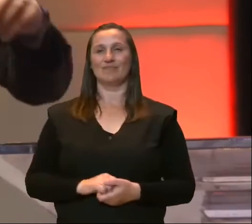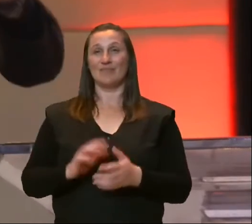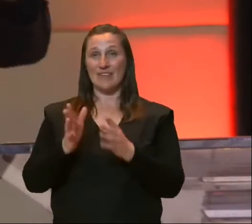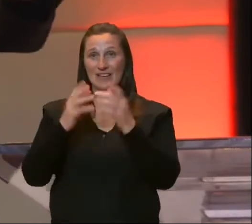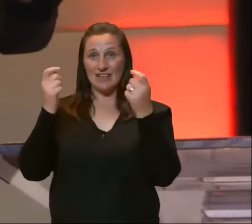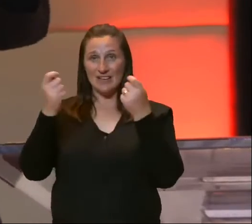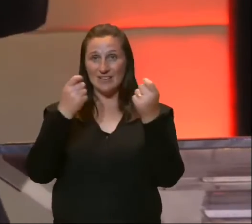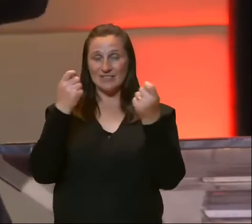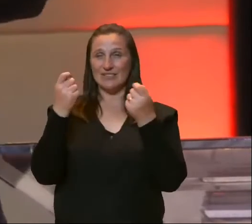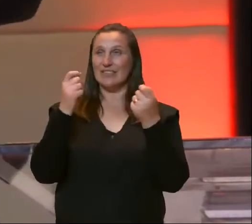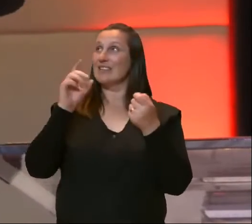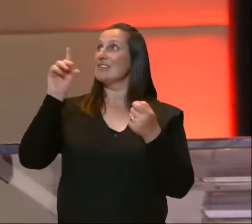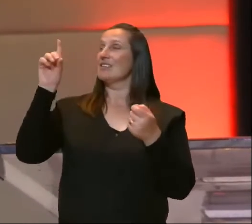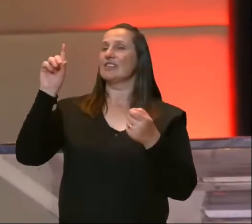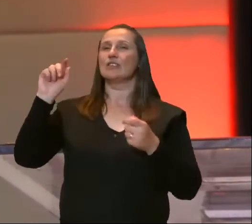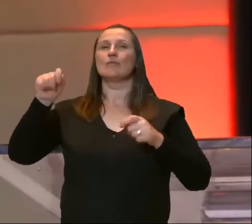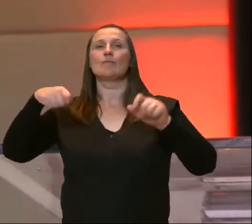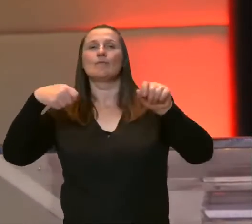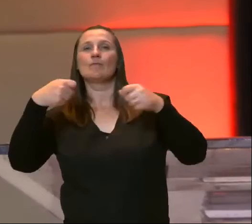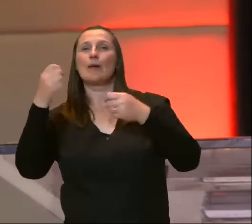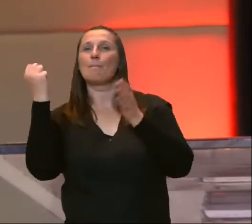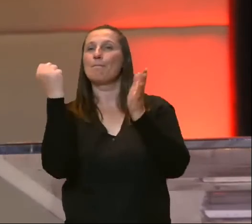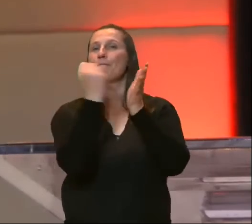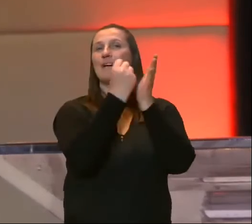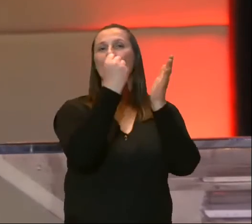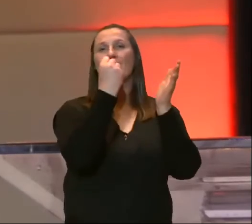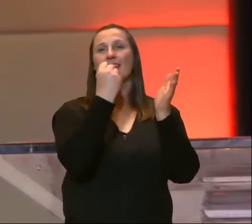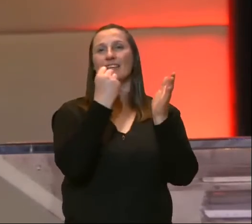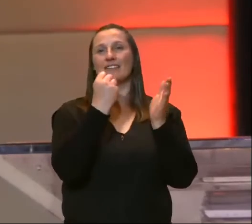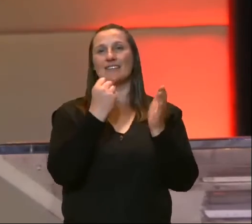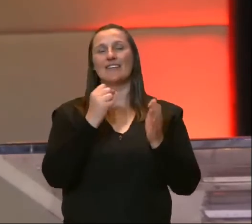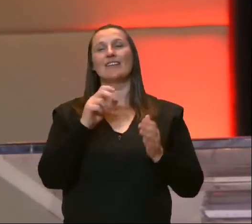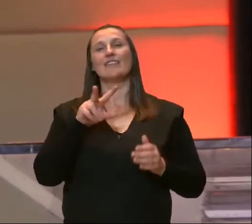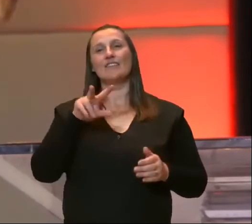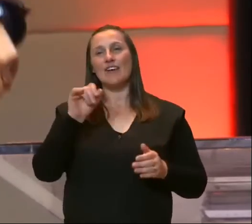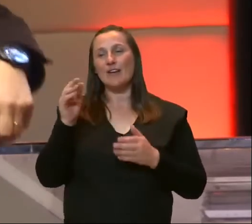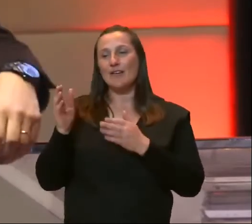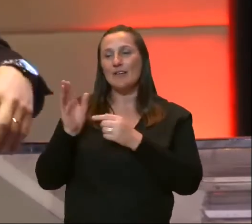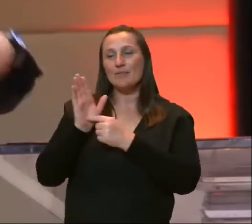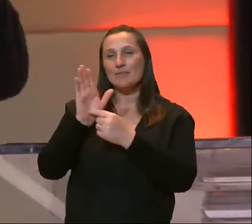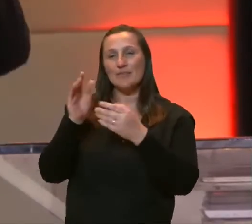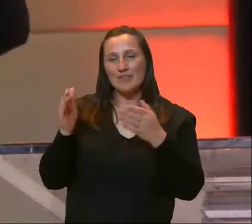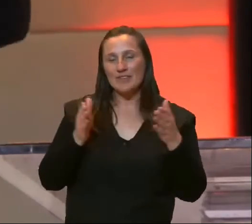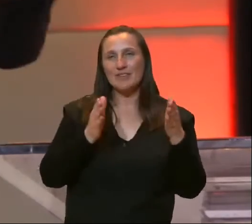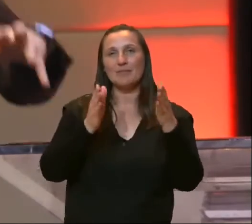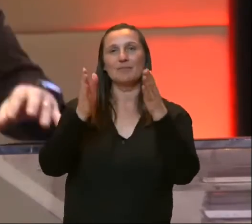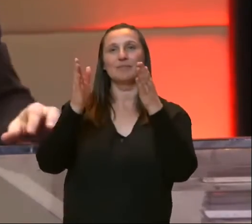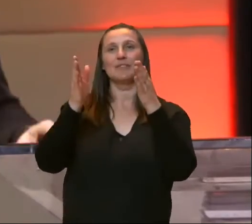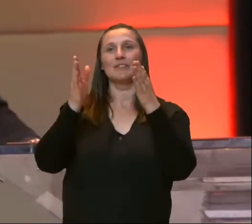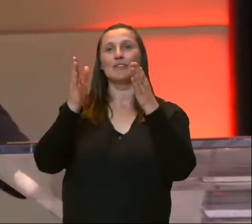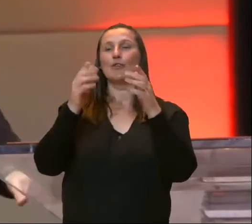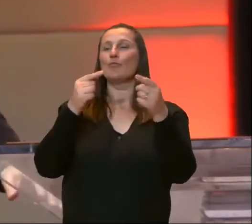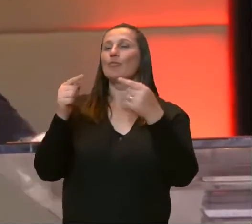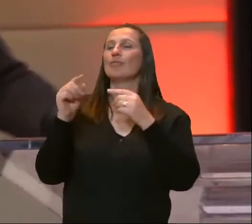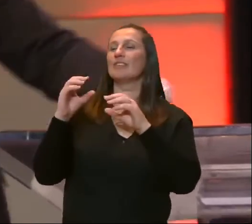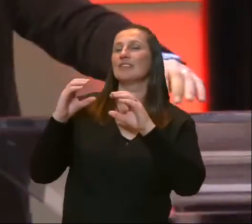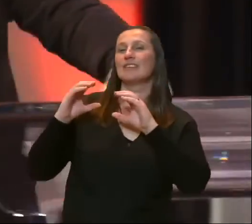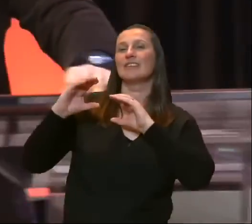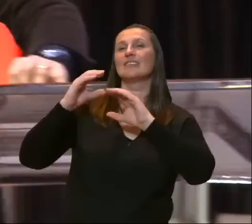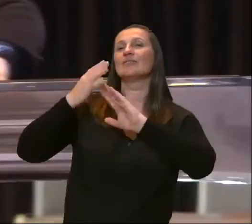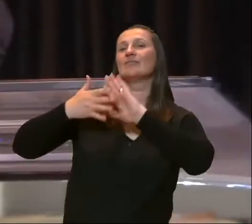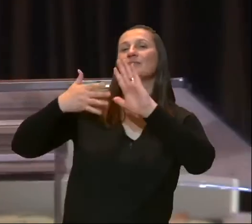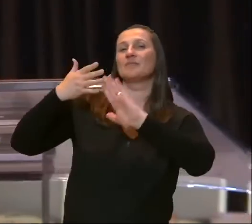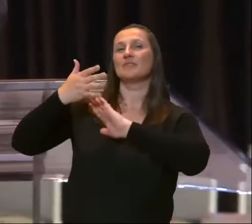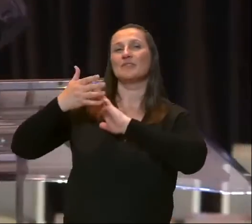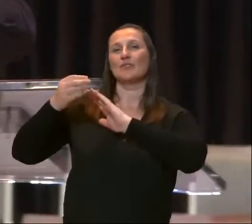Aleluia. Ele vai te dar sinais. Vai trazer a pomba. Vai mostrar o caminho. Vai pôr um cântico novo. Vai te